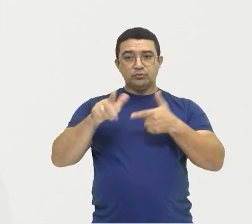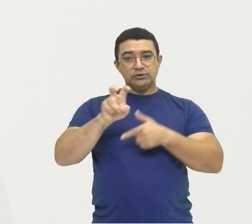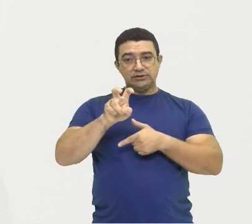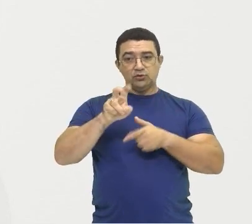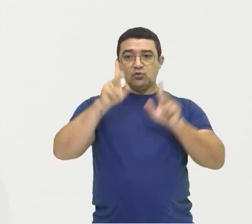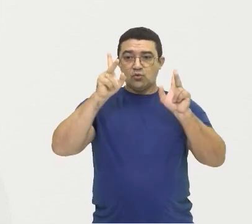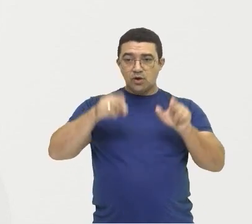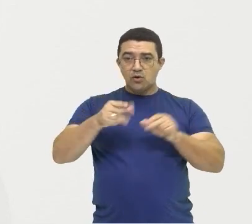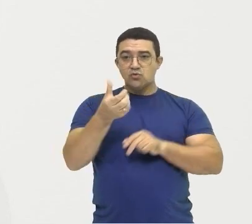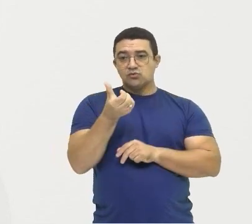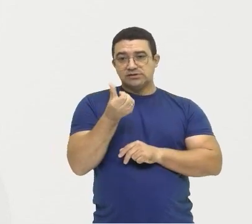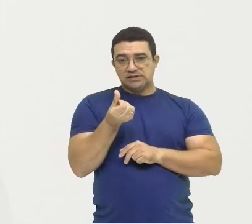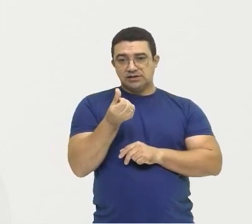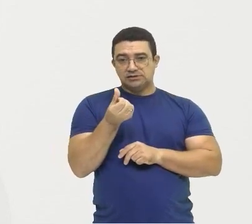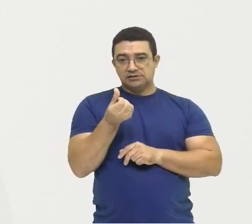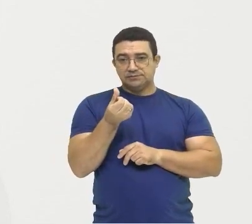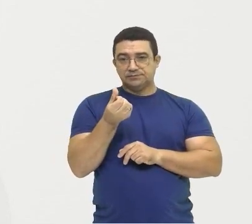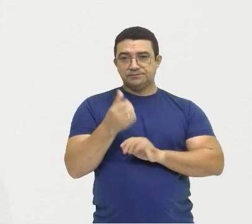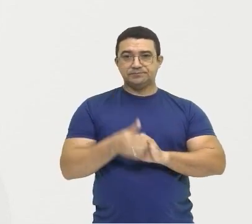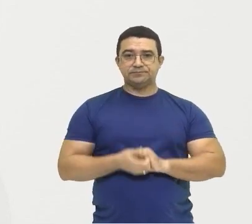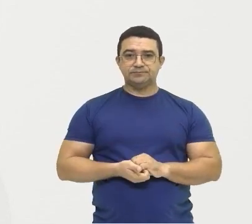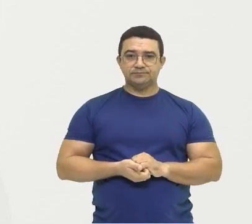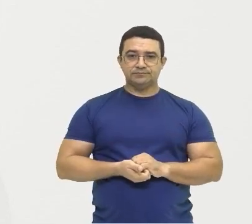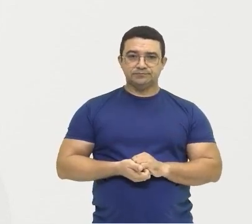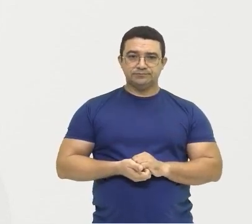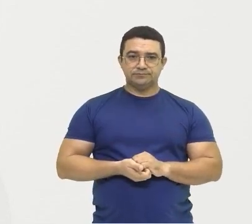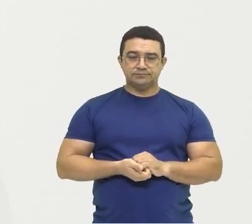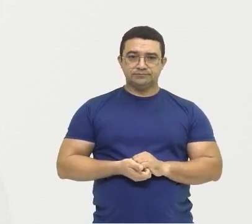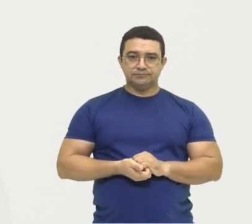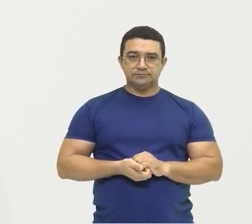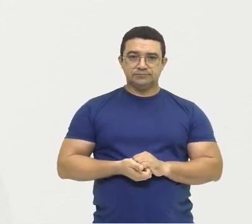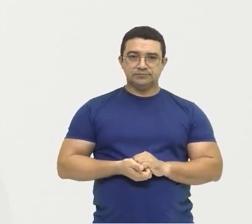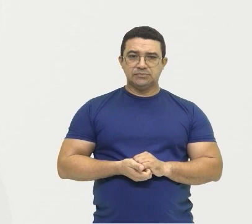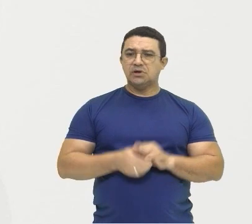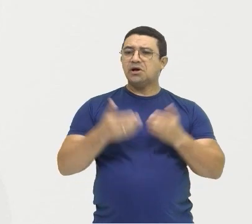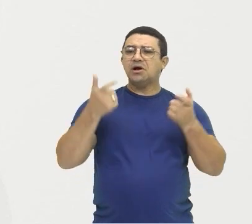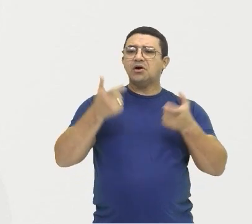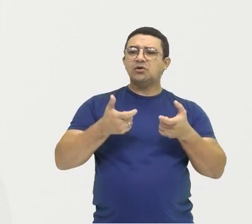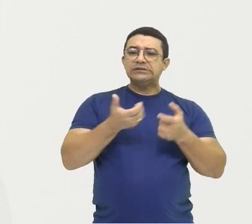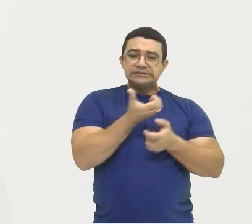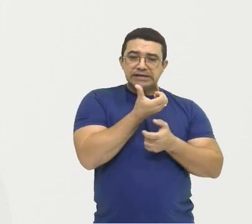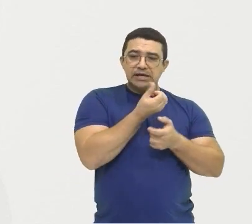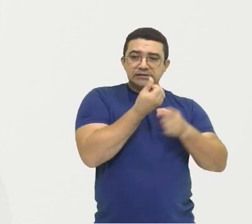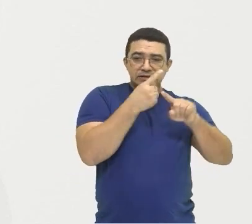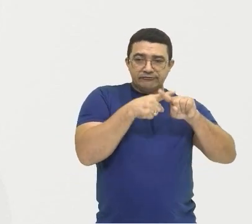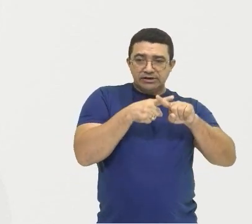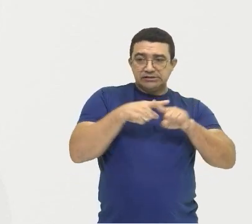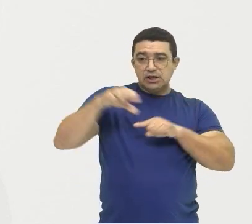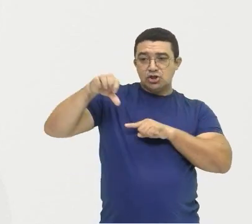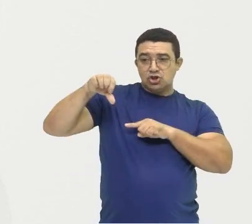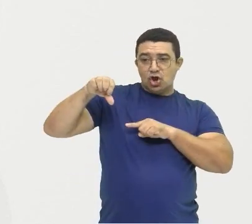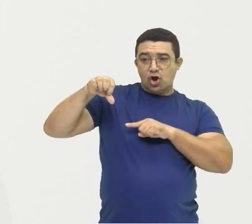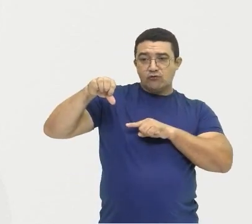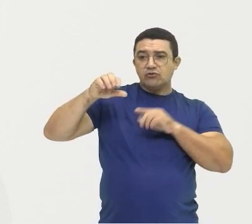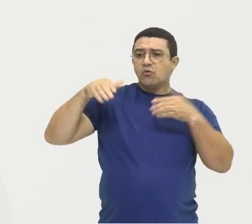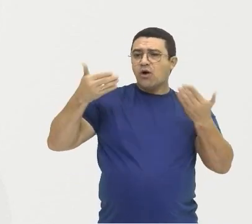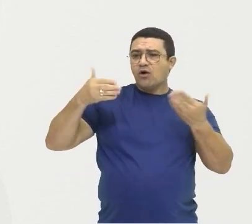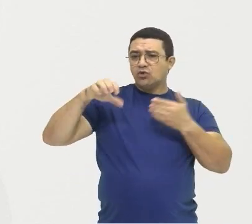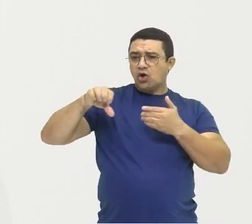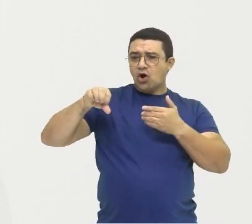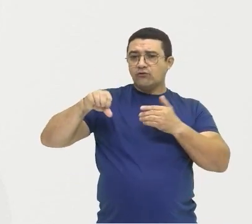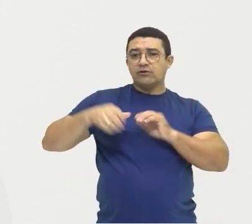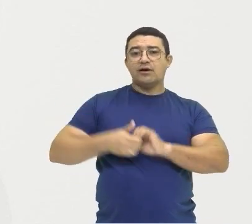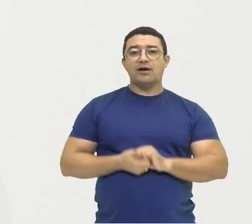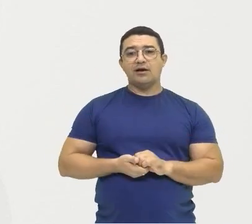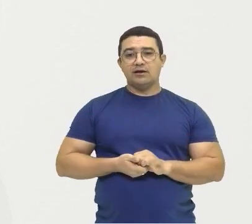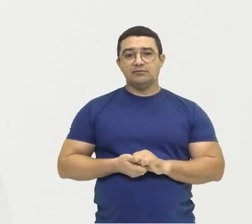ó, 6. E de onde vem esse 9 aqui dessa linha? Esse 9, pessoal, ele está aqui, ó, no